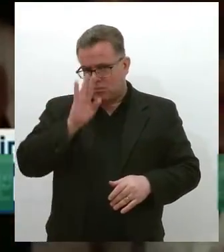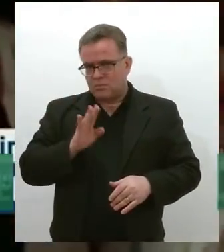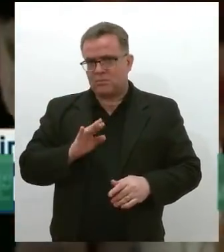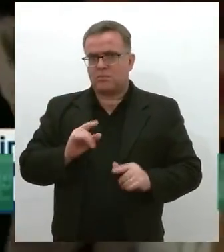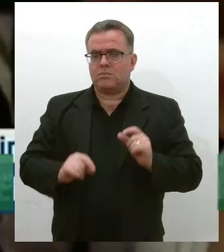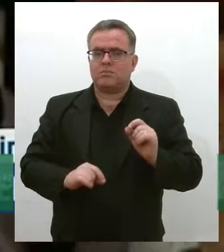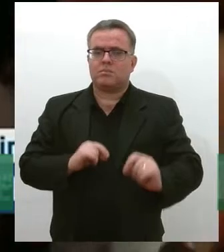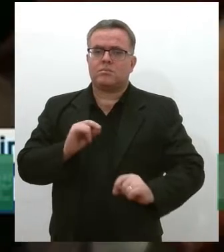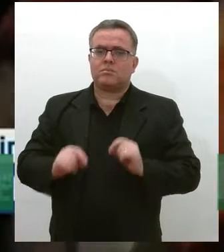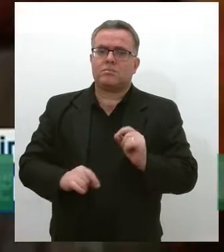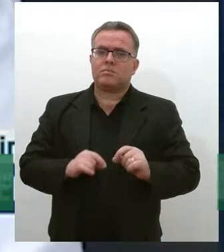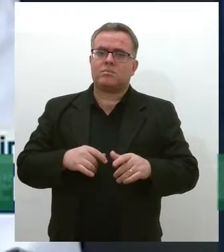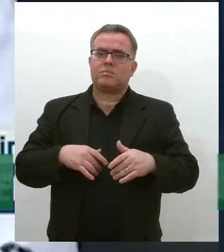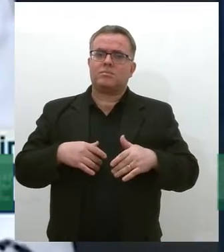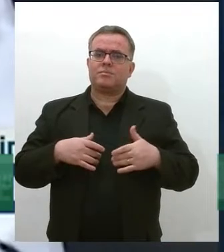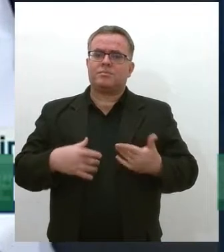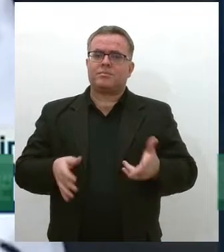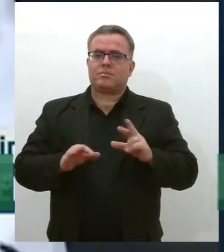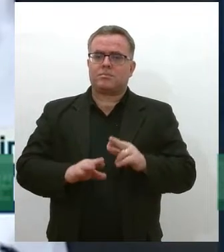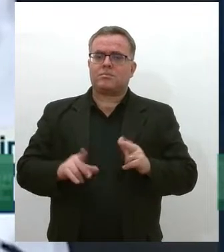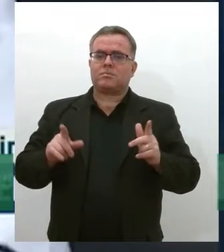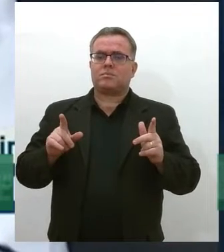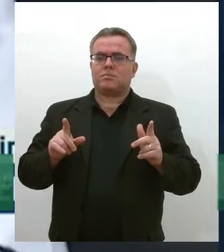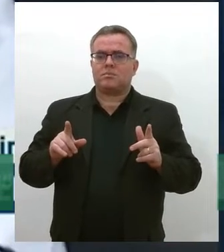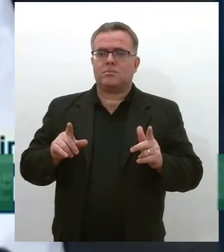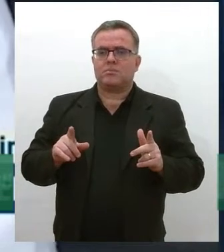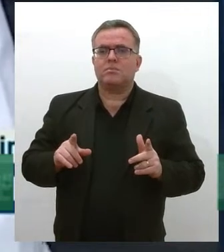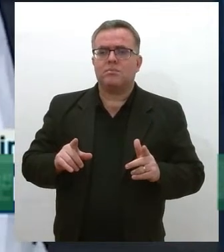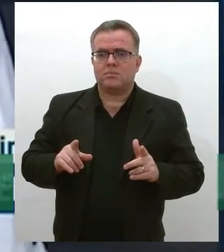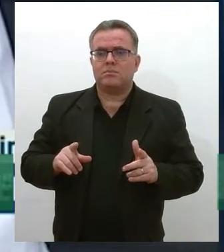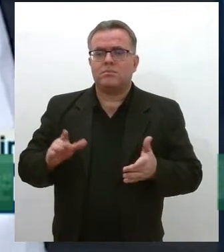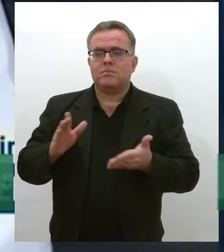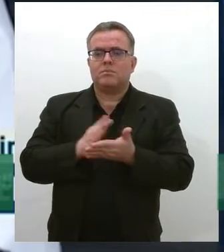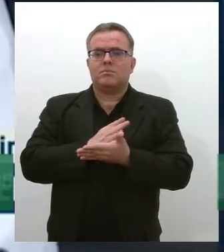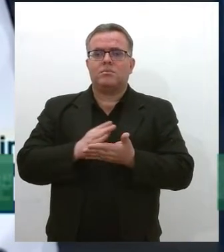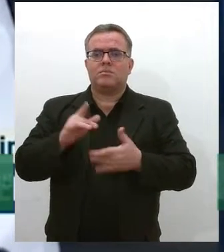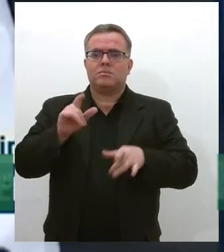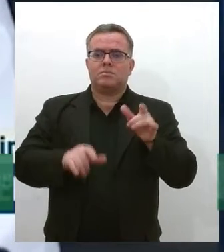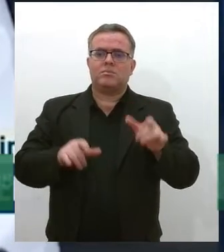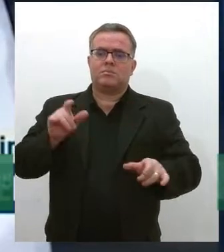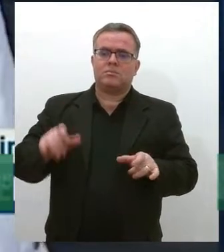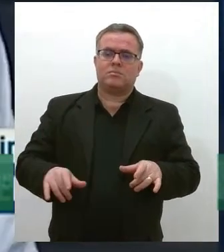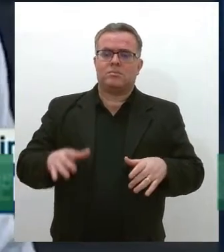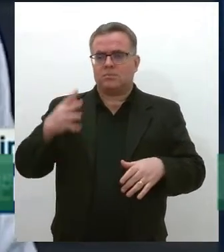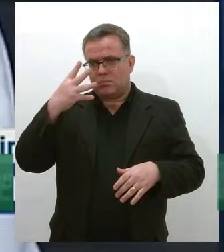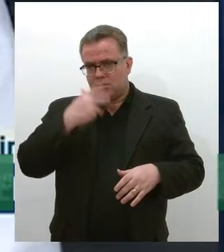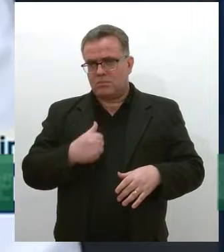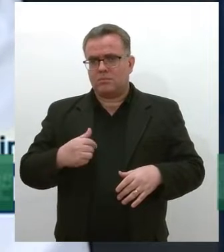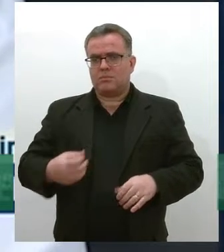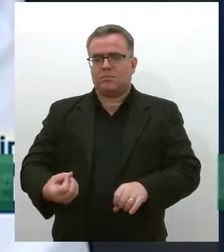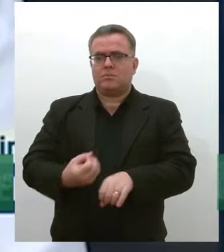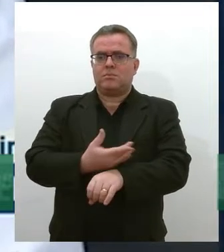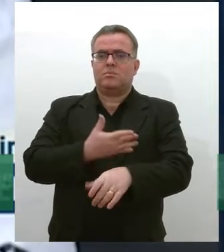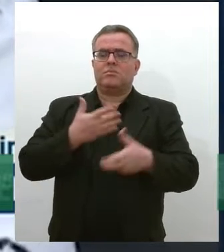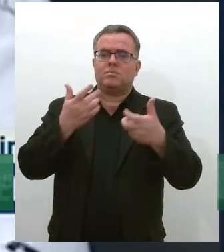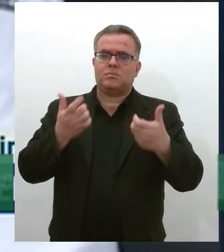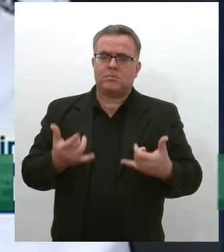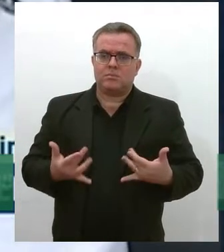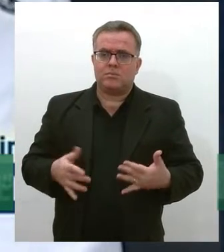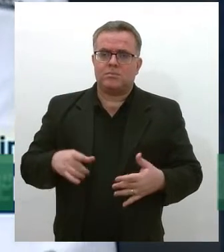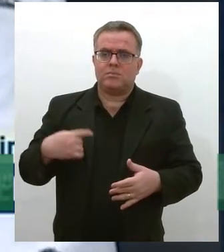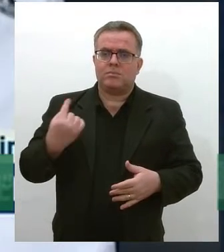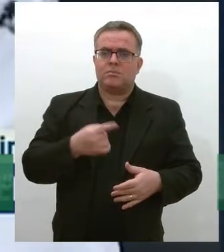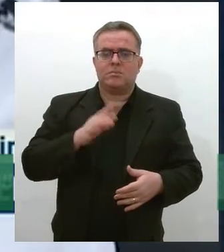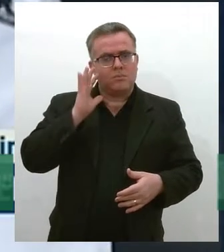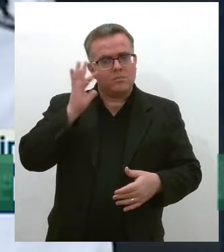inclusive muito diferentes, e alguns são muito bonitos, muito emocionantes, e que nos fazem pensar sobre o país